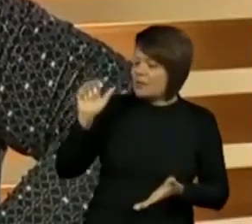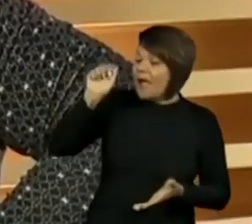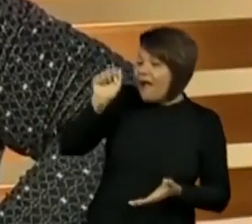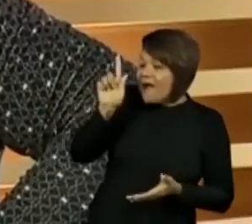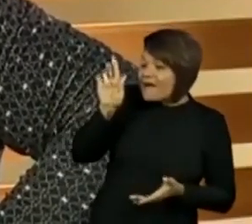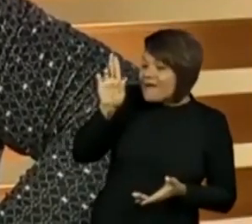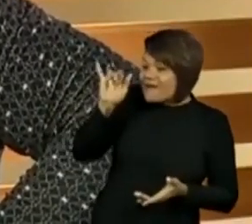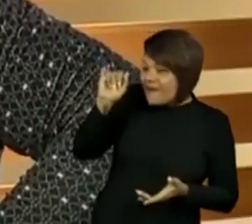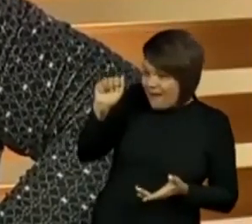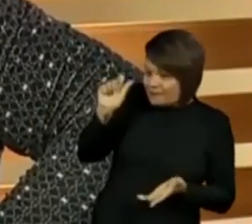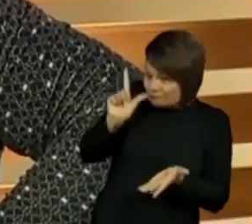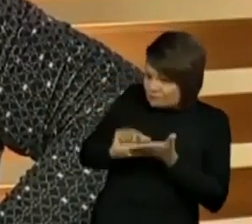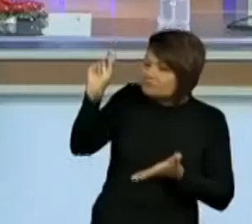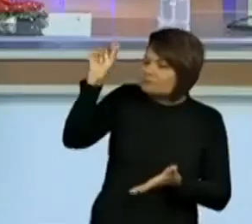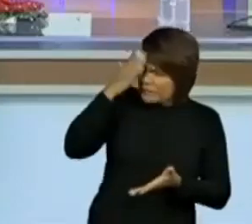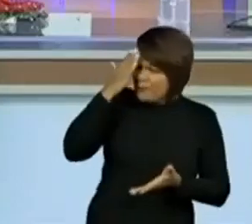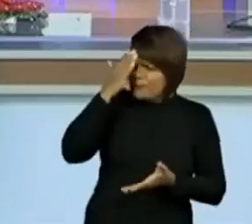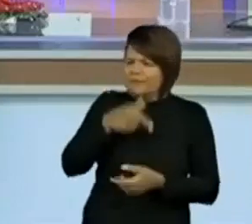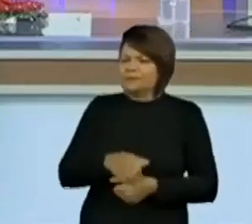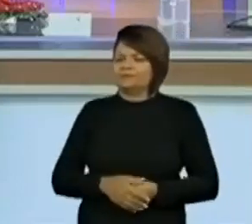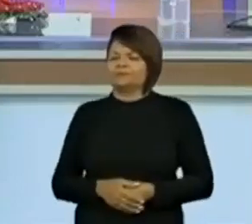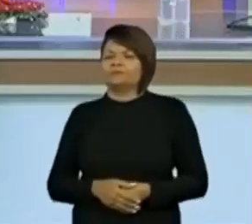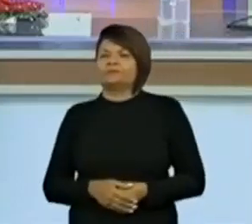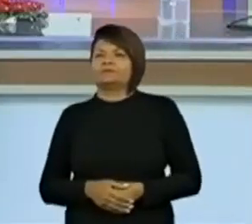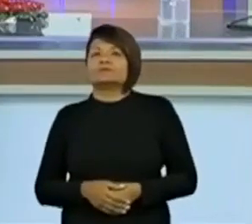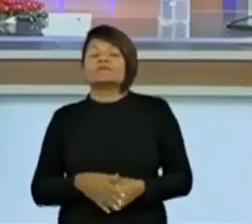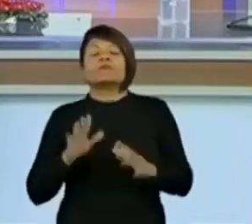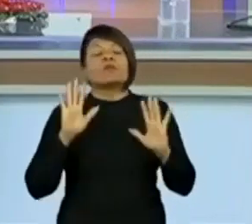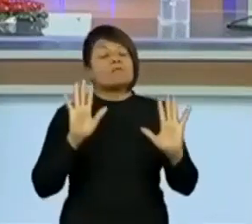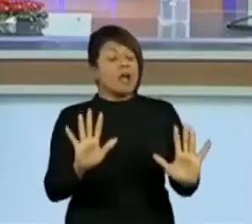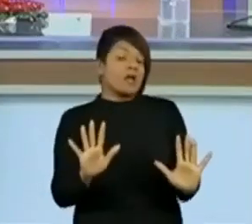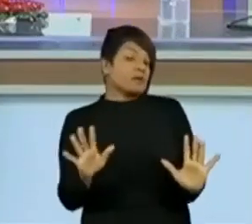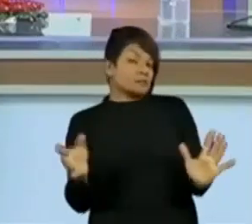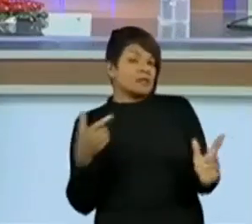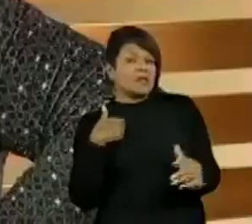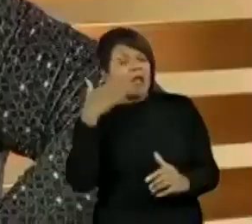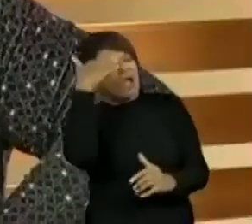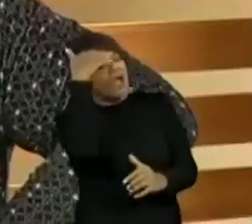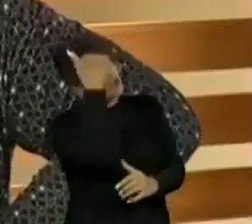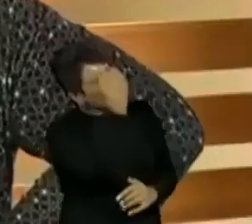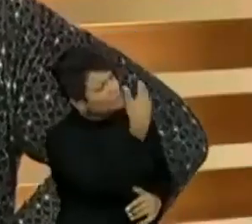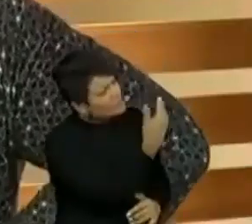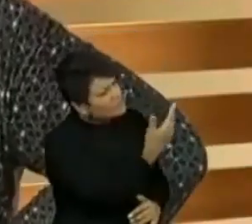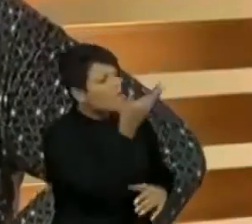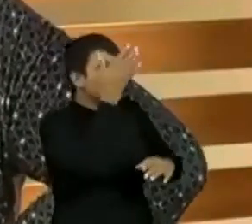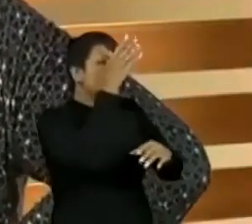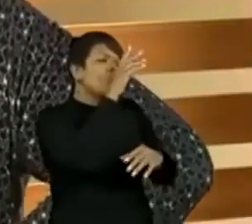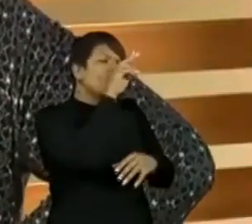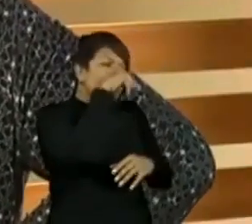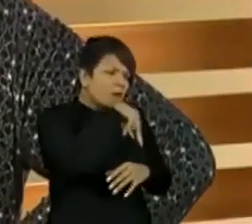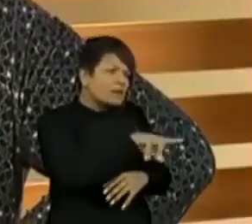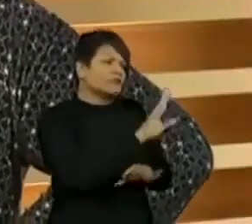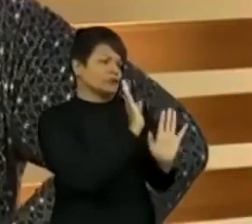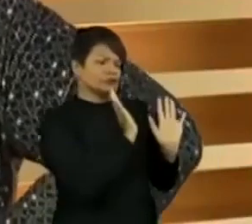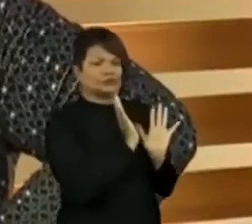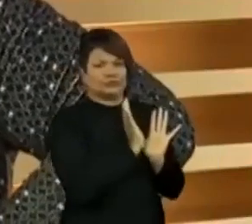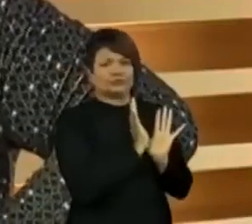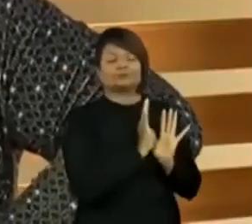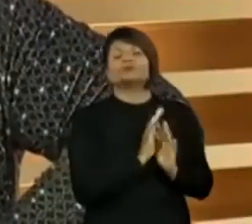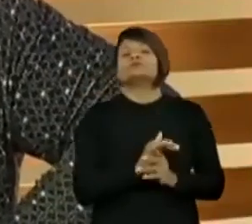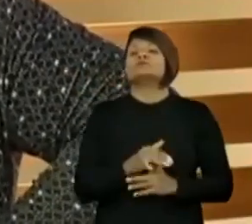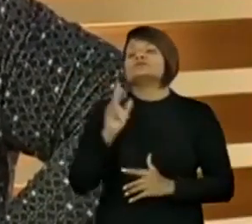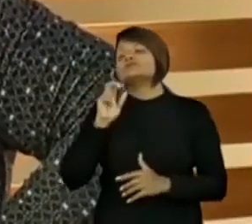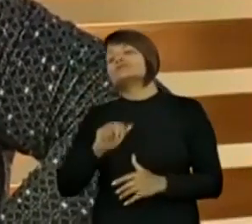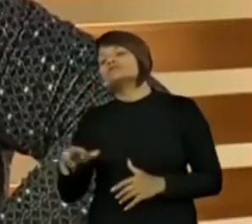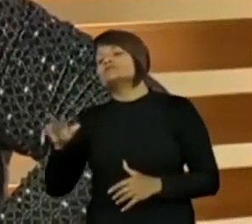estão as histórias. Mas a Nendaba agradeceu ao elefante e voltou para sua casa. Afinal, a